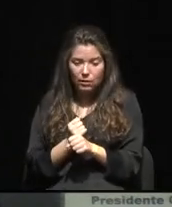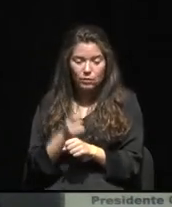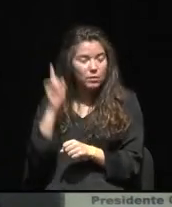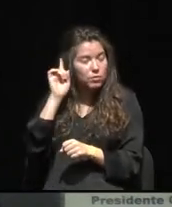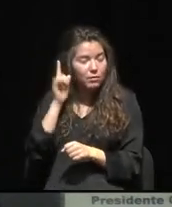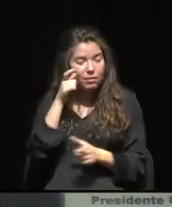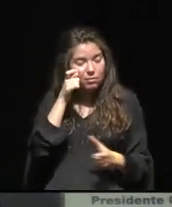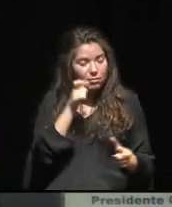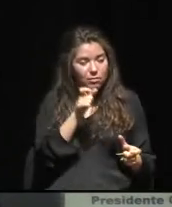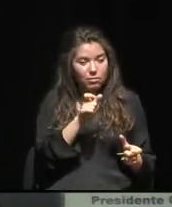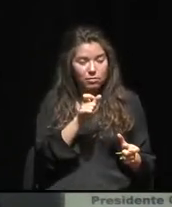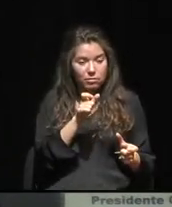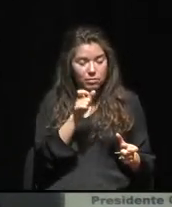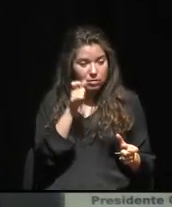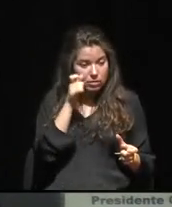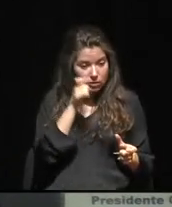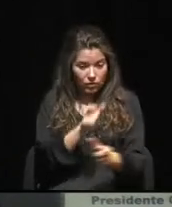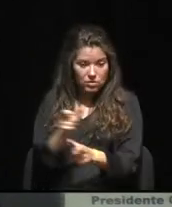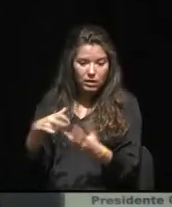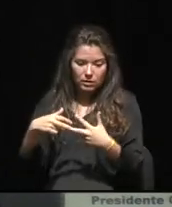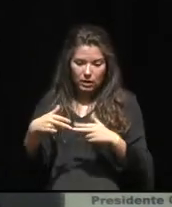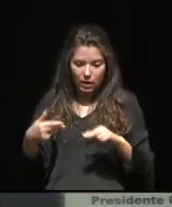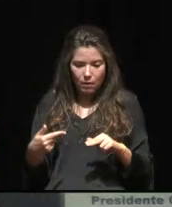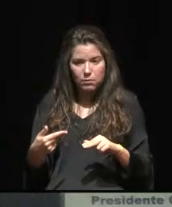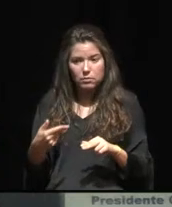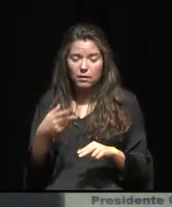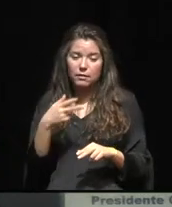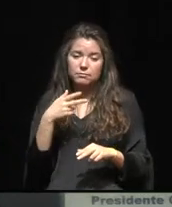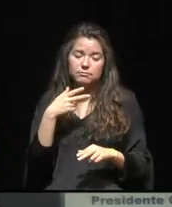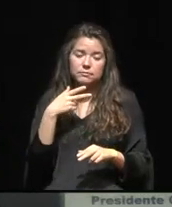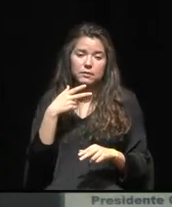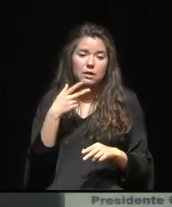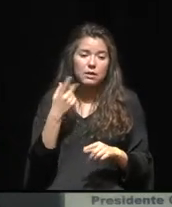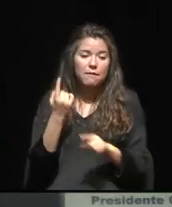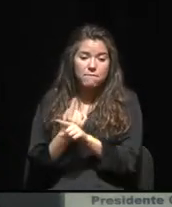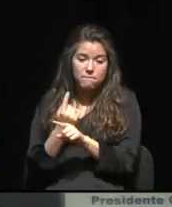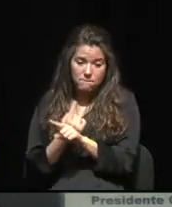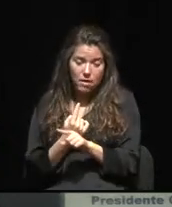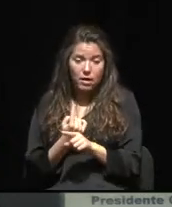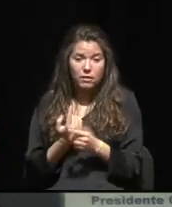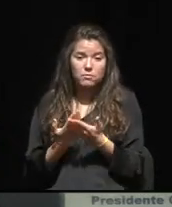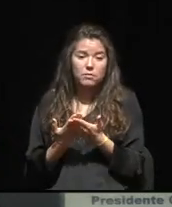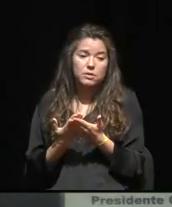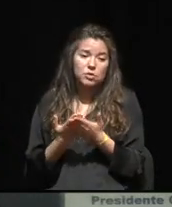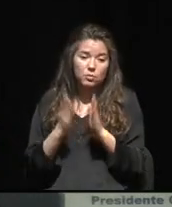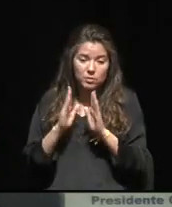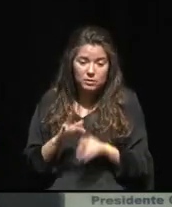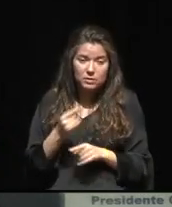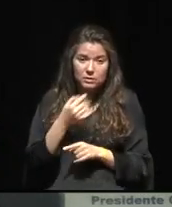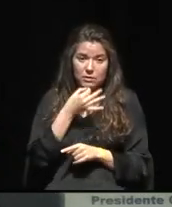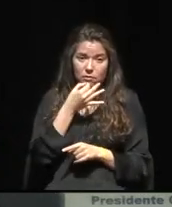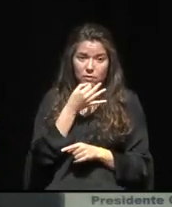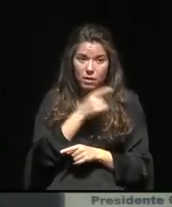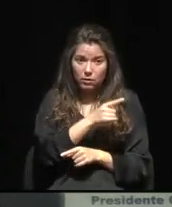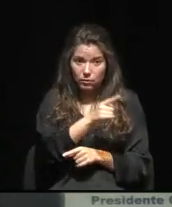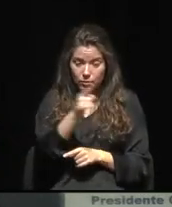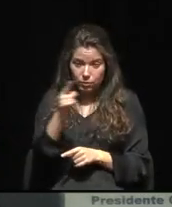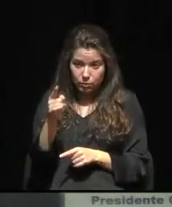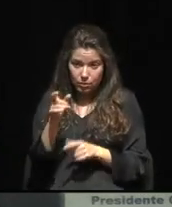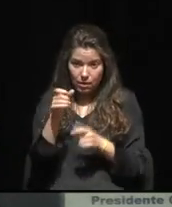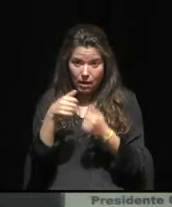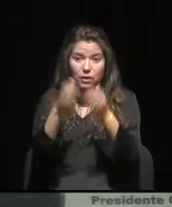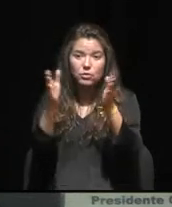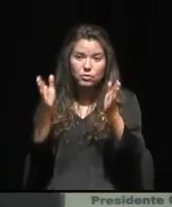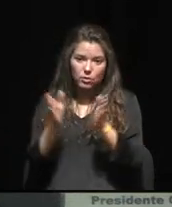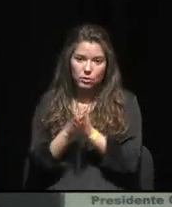câmara abrange realidades muito di entre si mas não posso deixar de ter aqui a palavra sabendo que aqui estão neles dirijo-me a todos